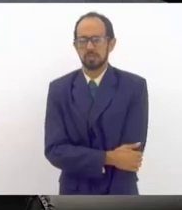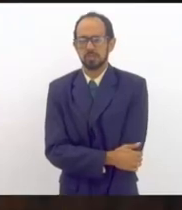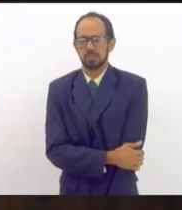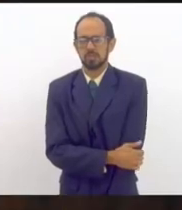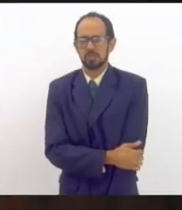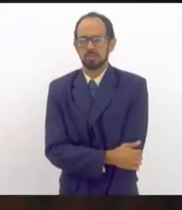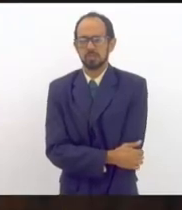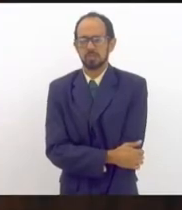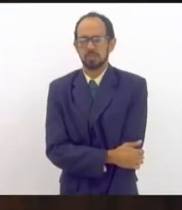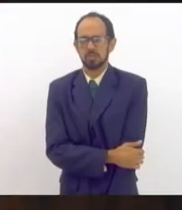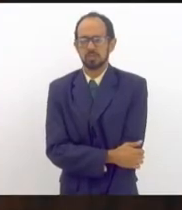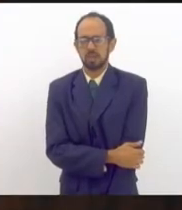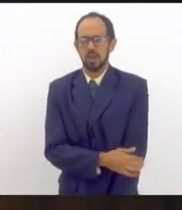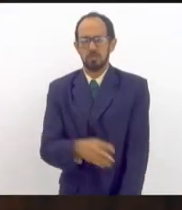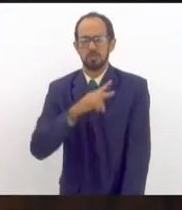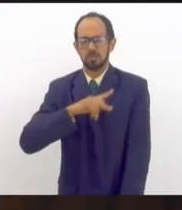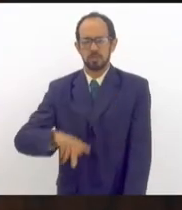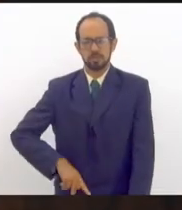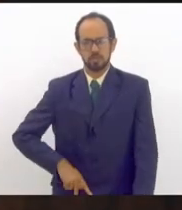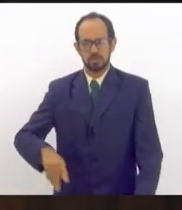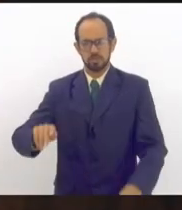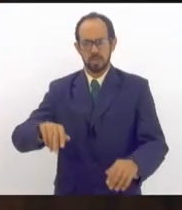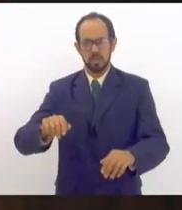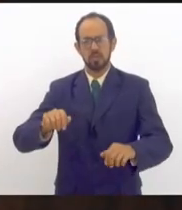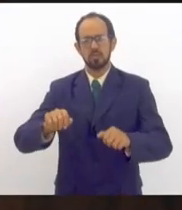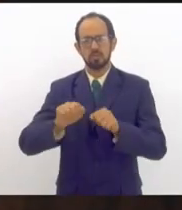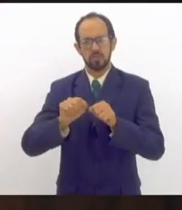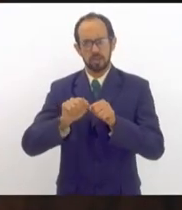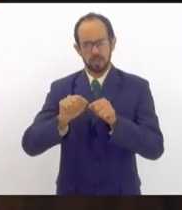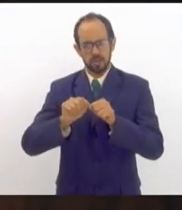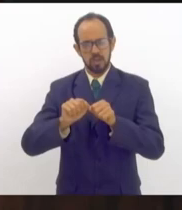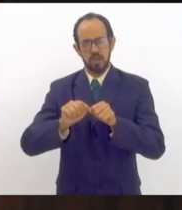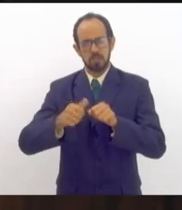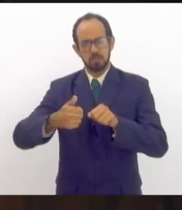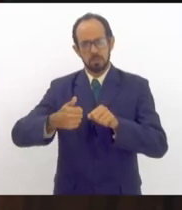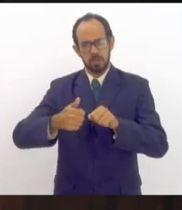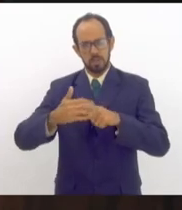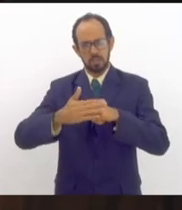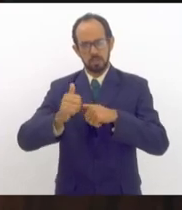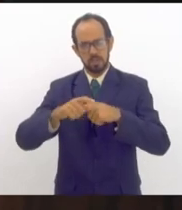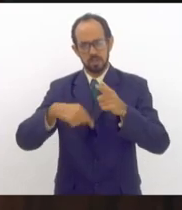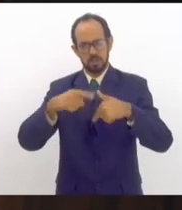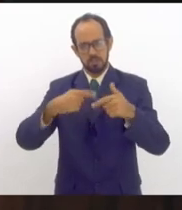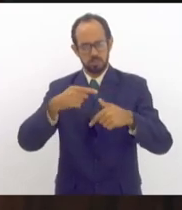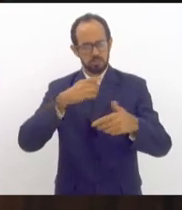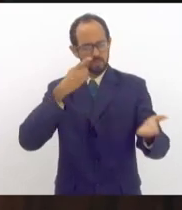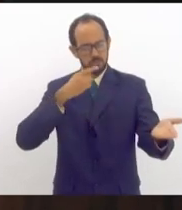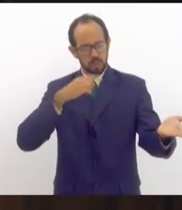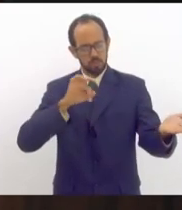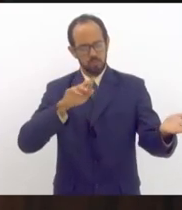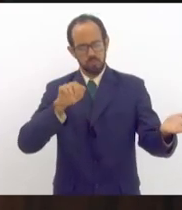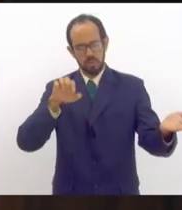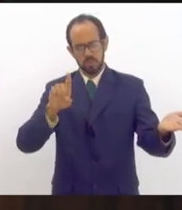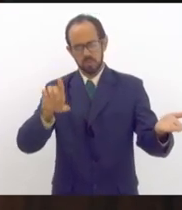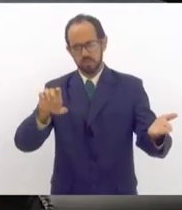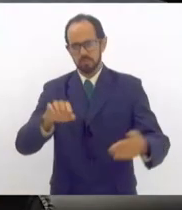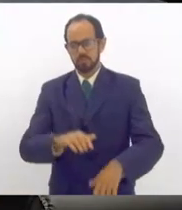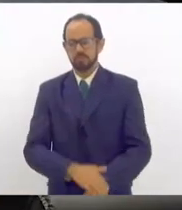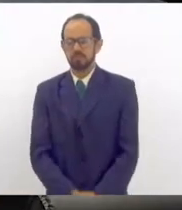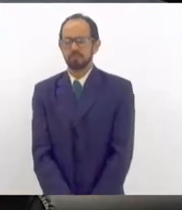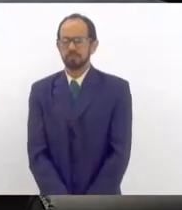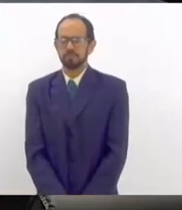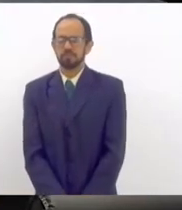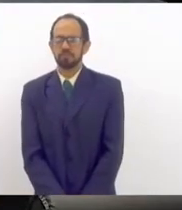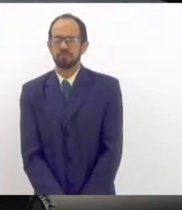presidência irá proceder a primeira chamada logo em seguida Deputado Fred o excelência é